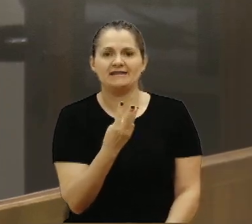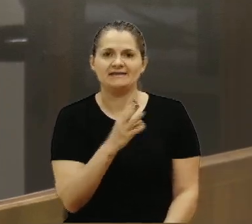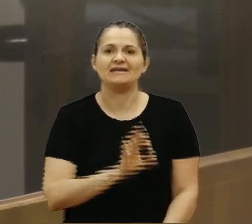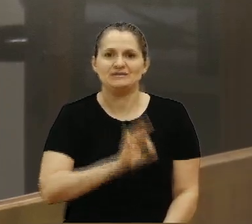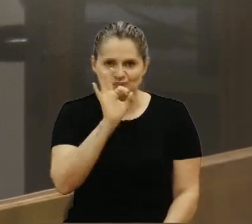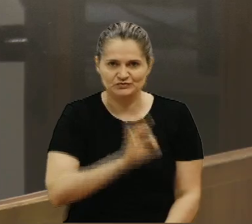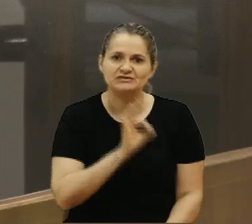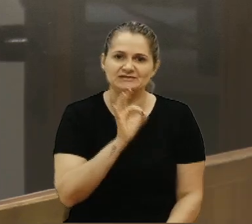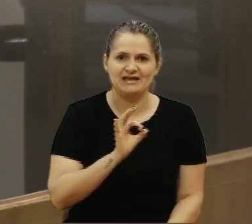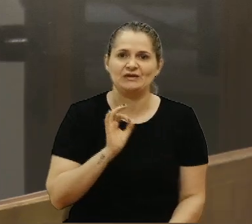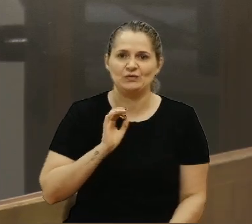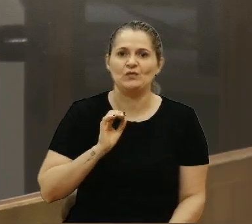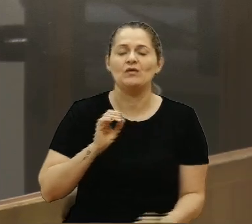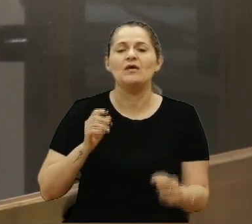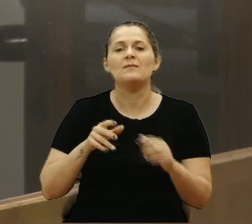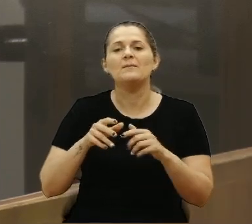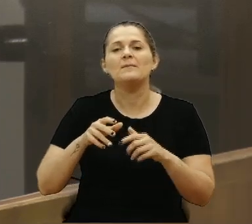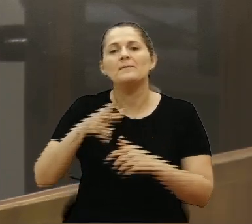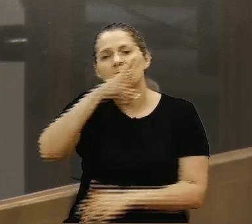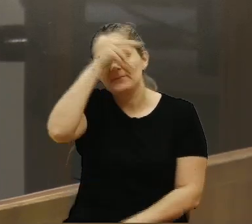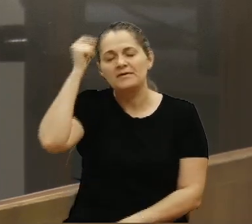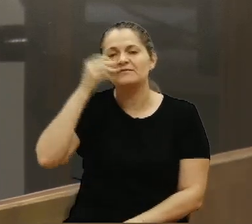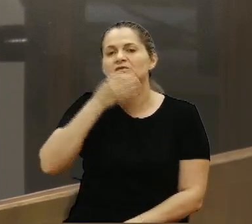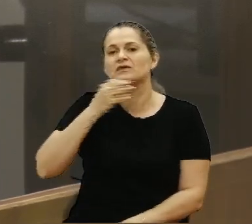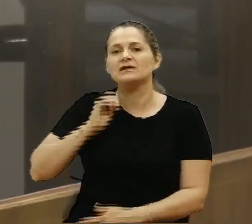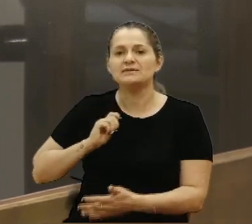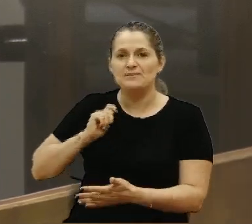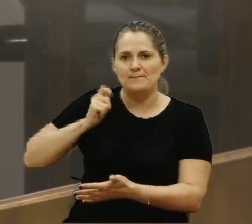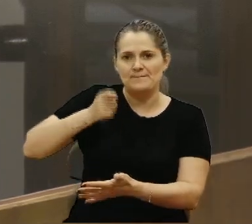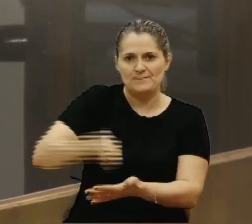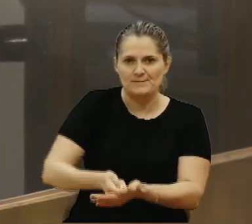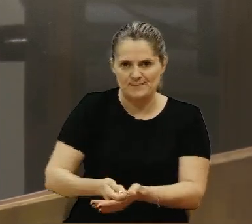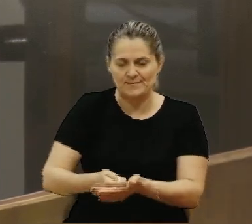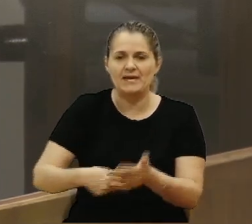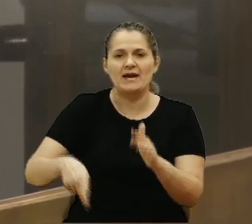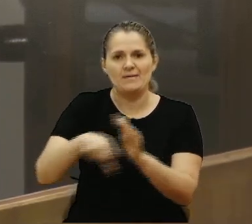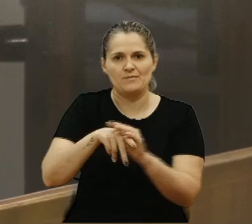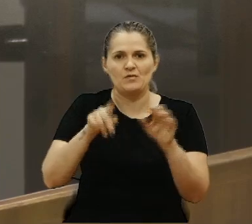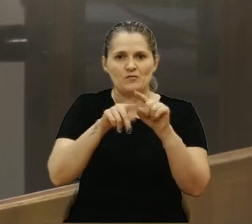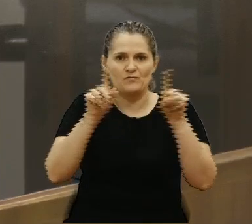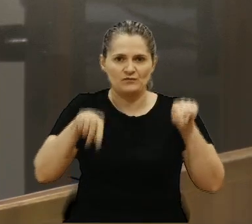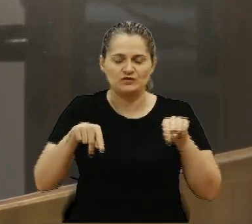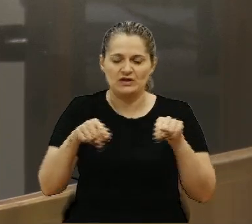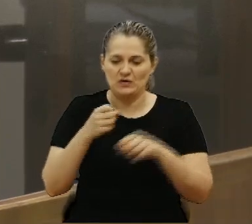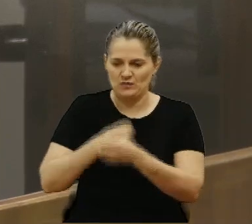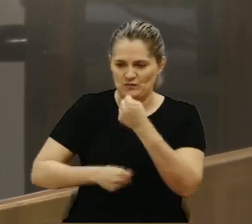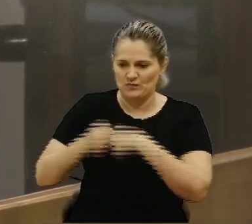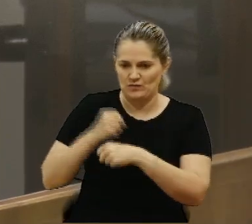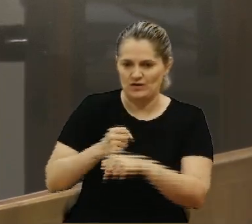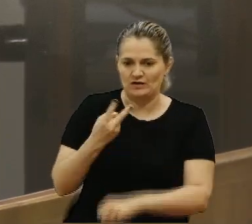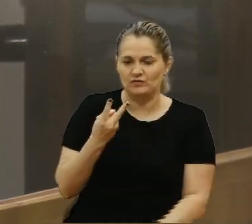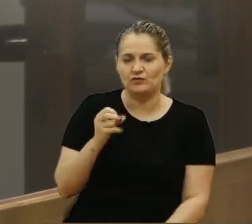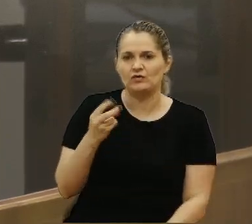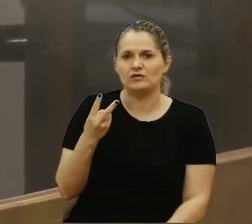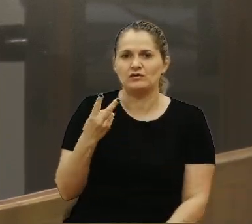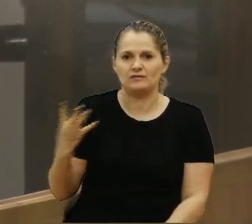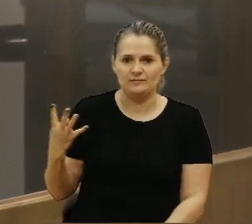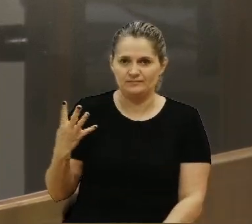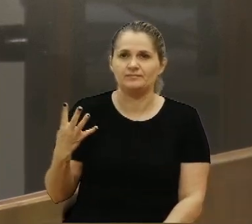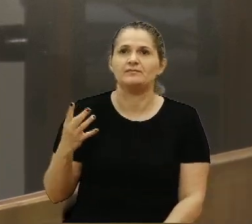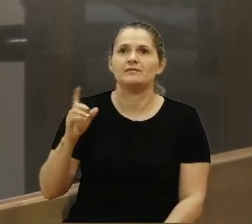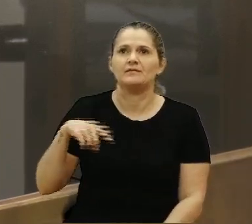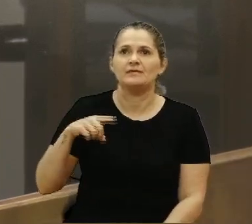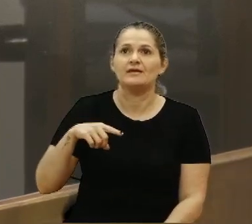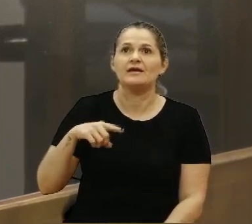pessoal que o município de Caxias do Sul realizou em 2024, considerando isso a